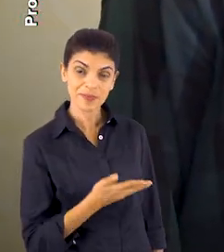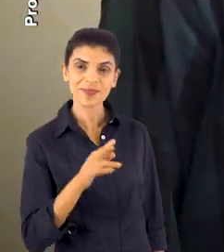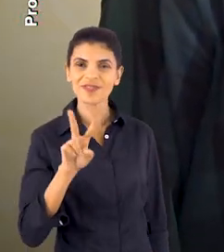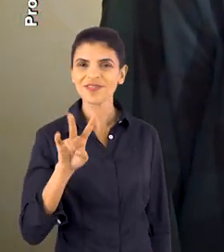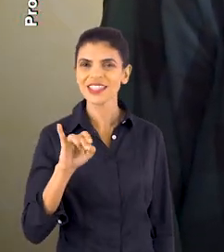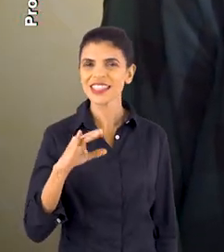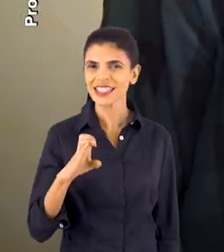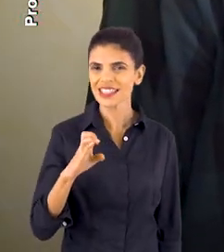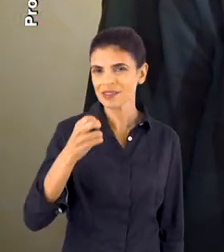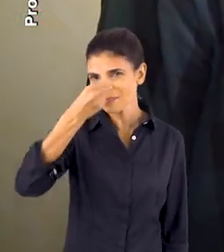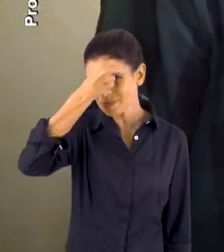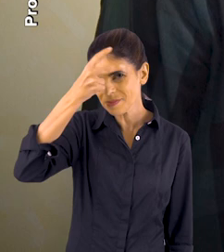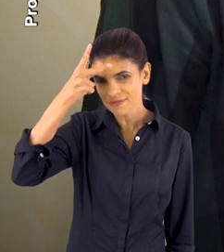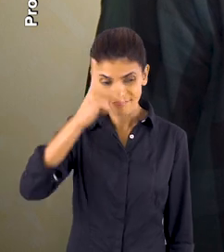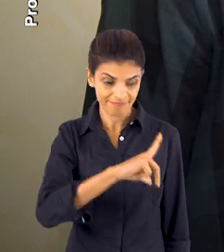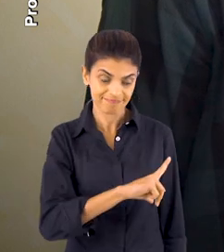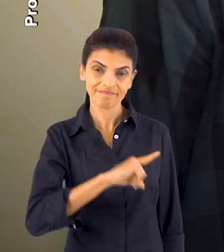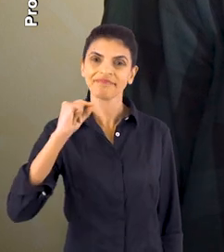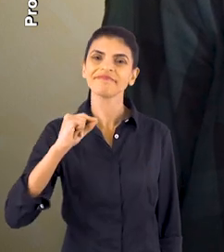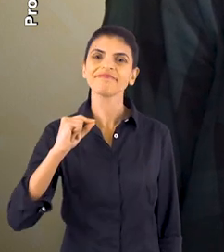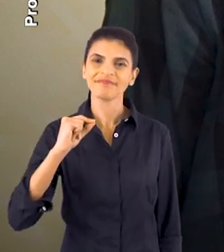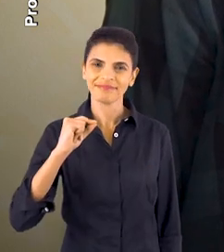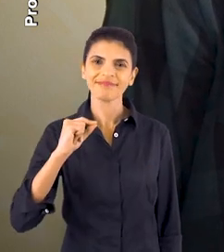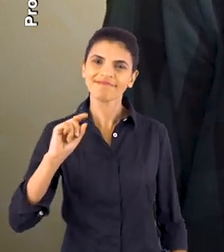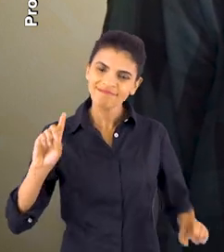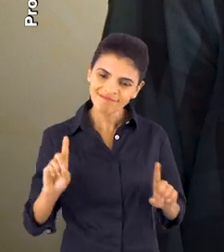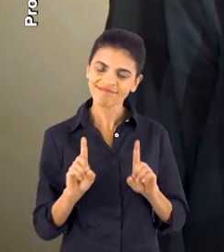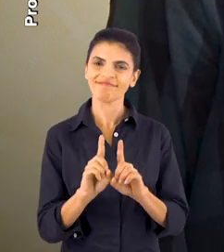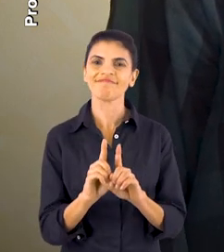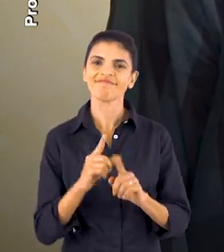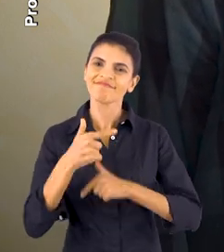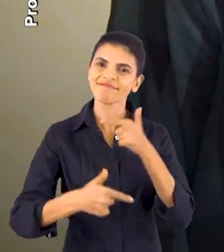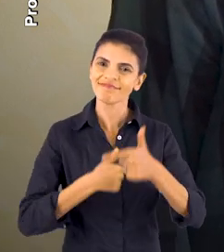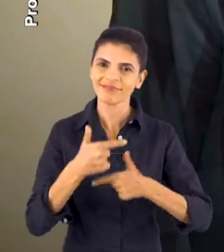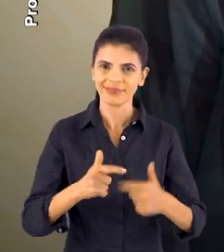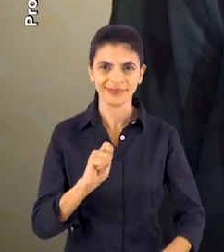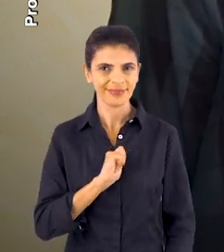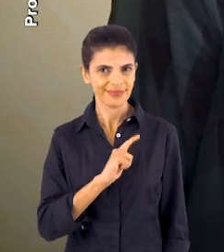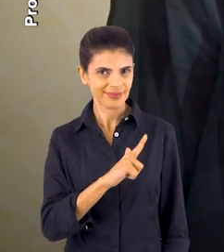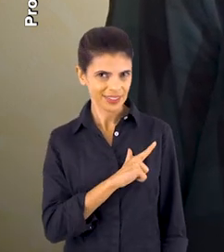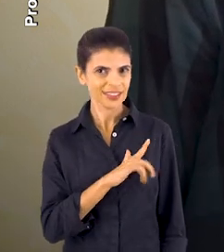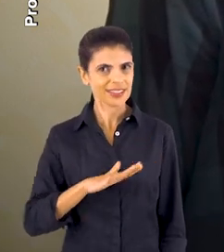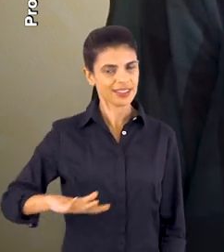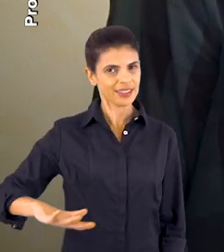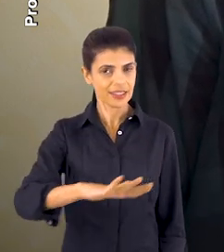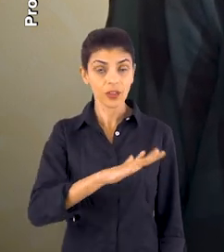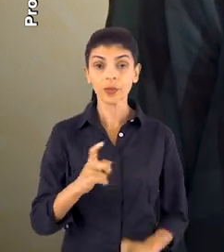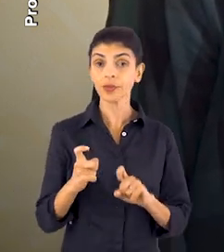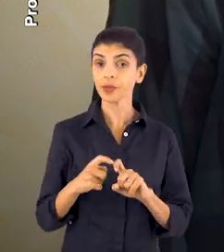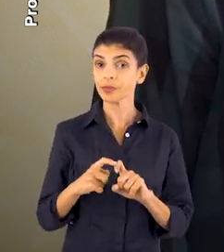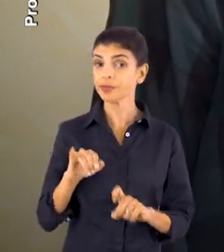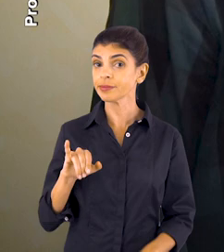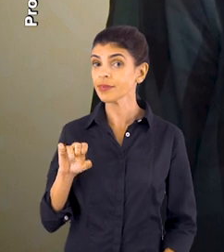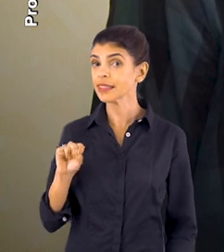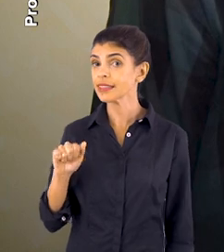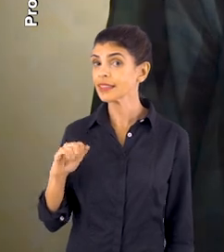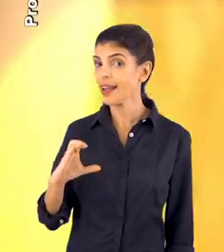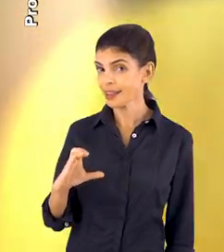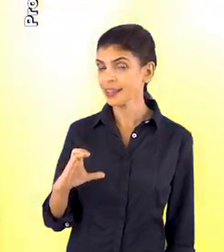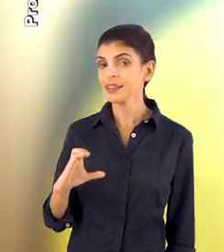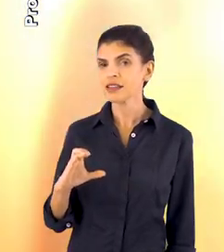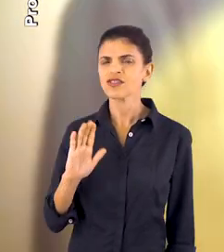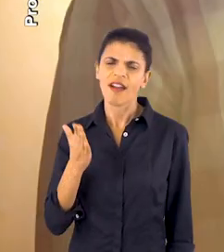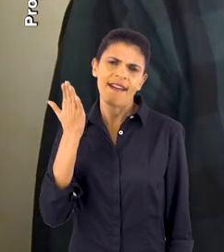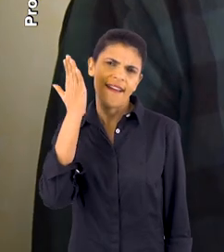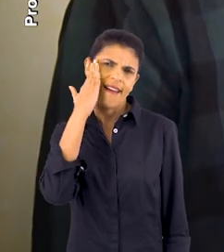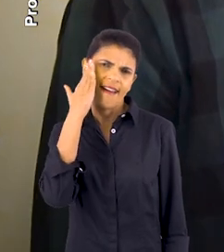e vice-prefeito que nós escolhemos para nos ajudar a governar essa cidade, doutor Isaac